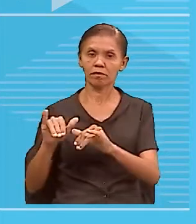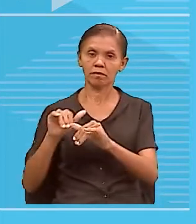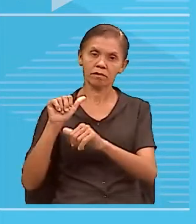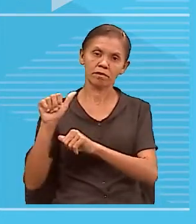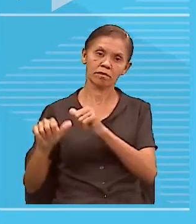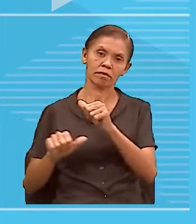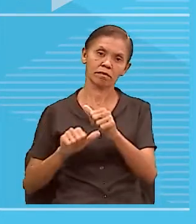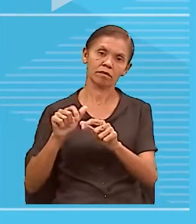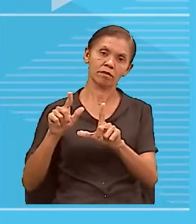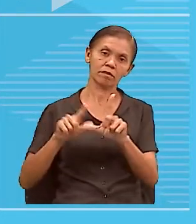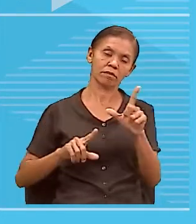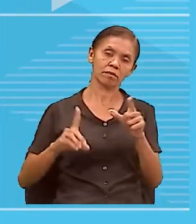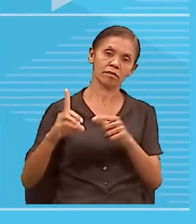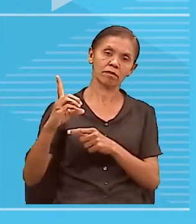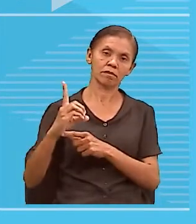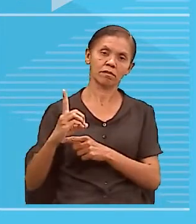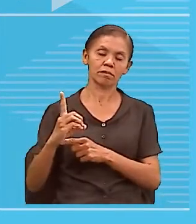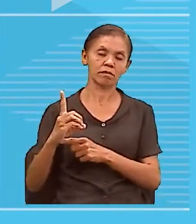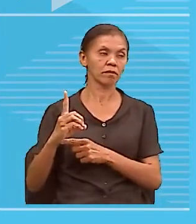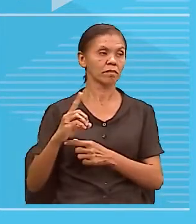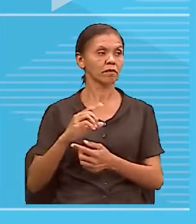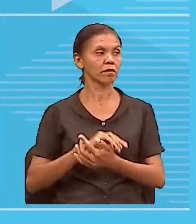poder ir